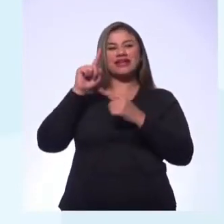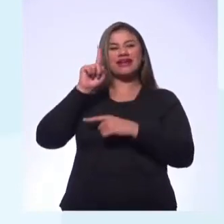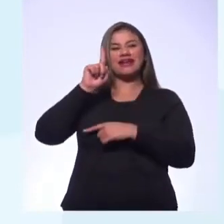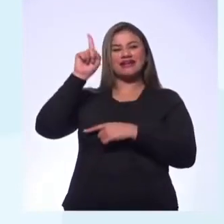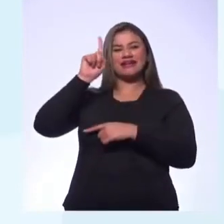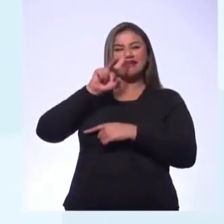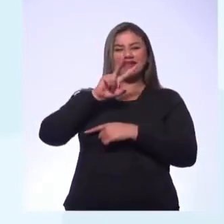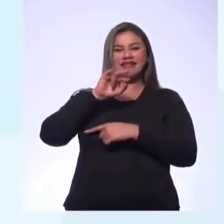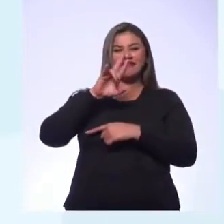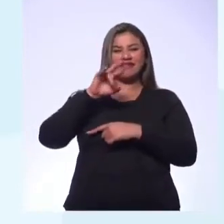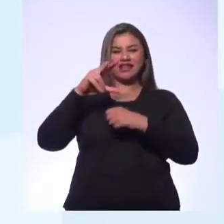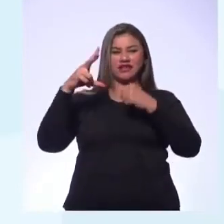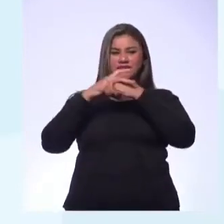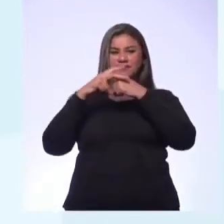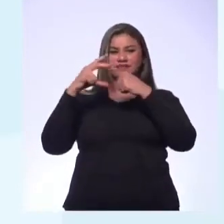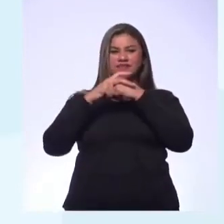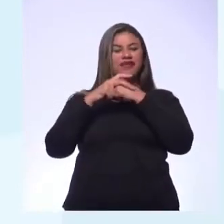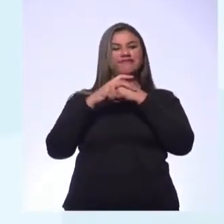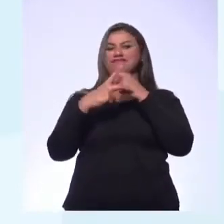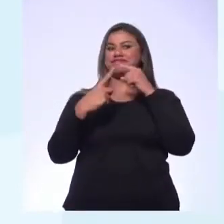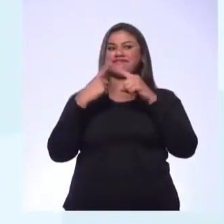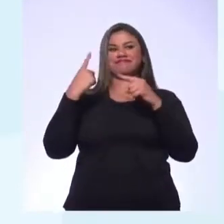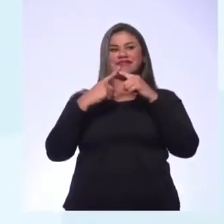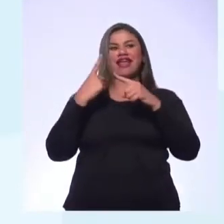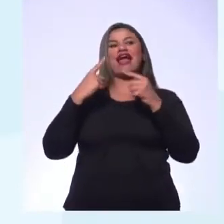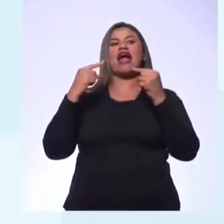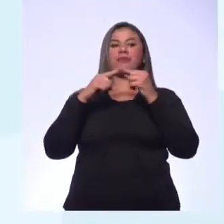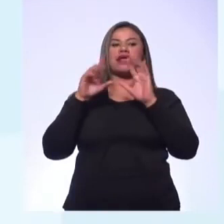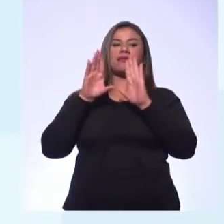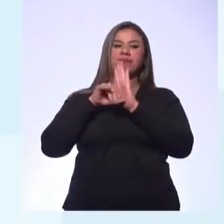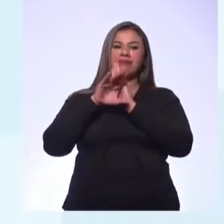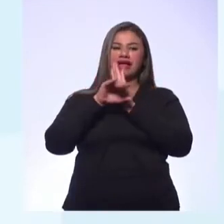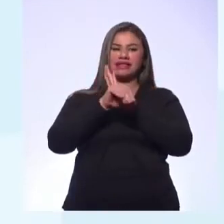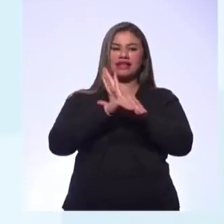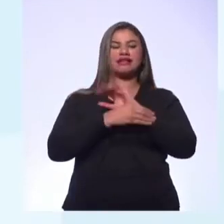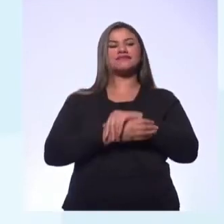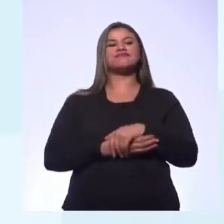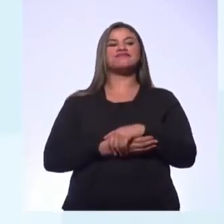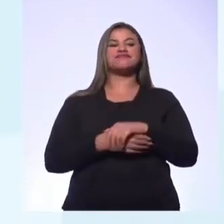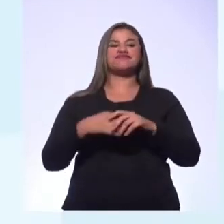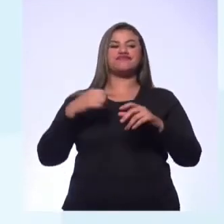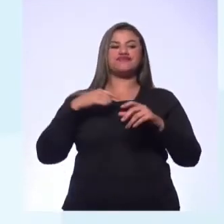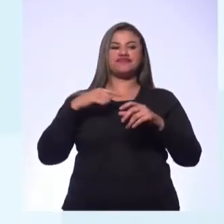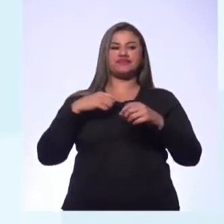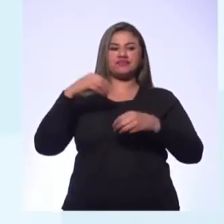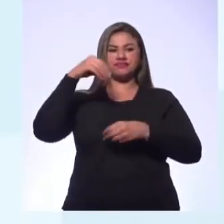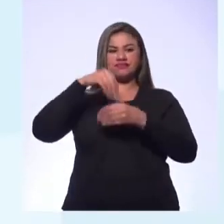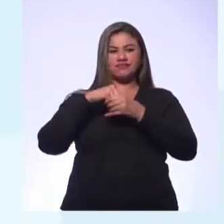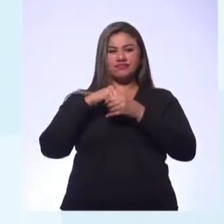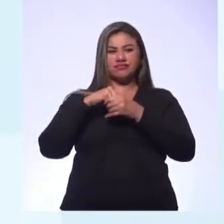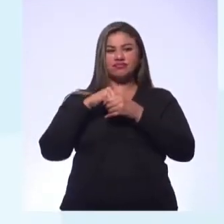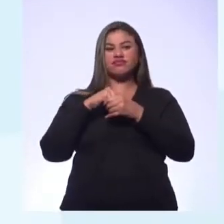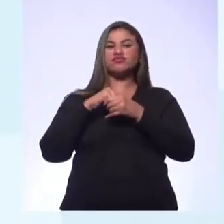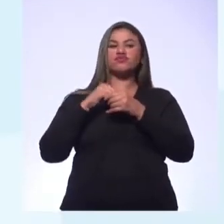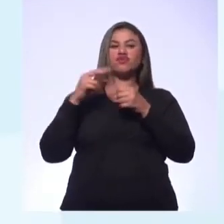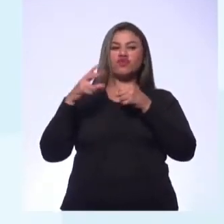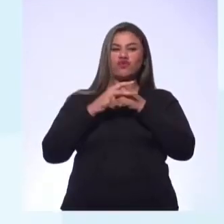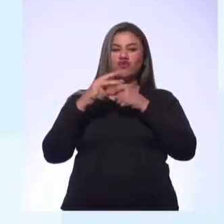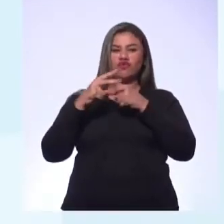vírus, na verdade hoje eu vou falar sobre a bactéria. Então você tem o vírus, né, que é bem pequenininho, e depois você tem a